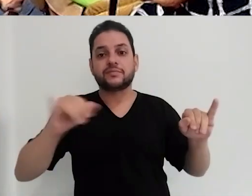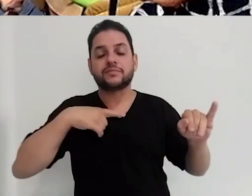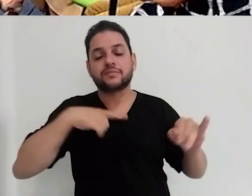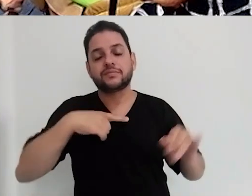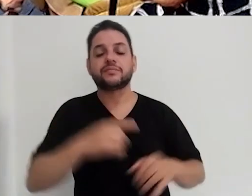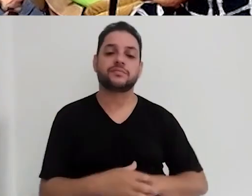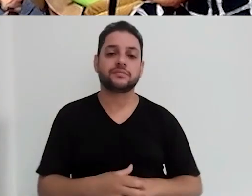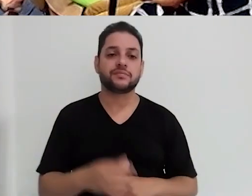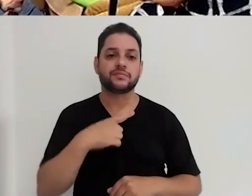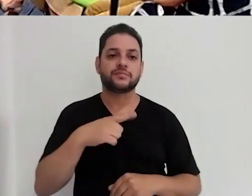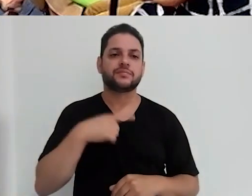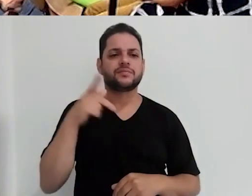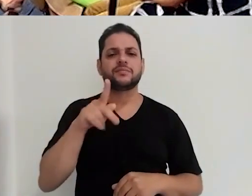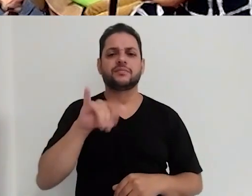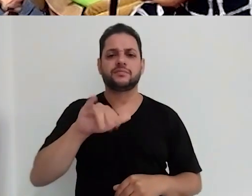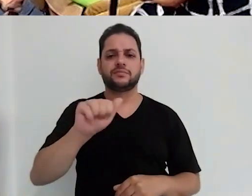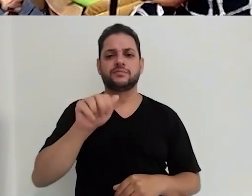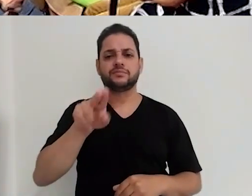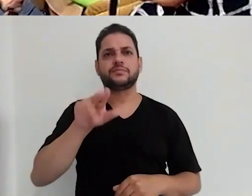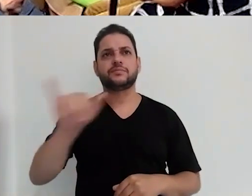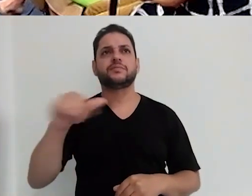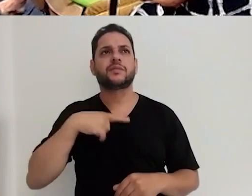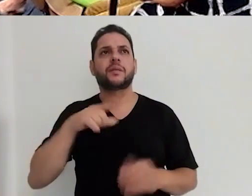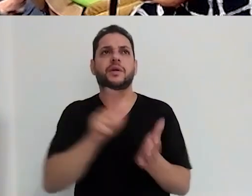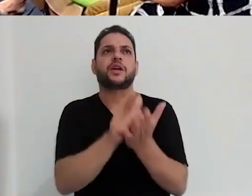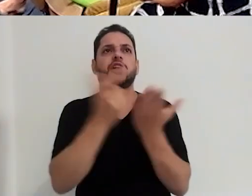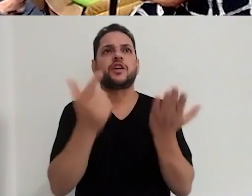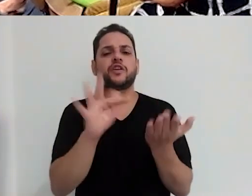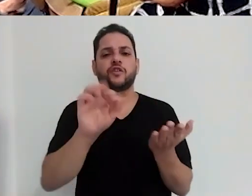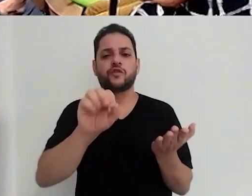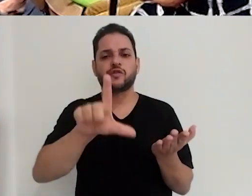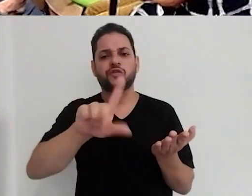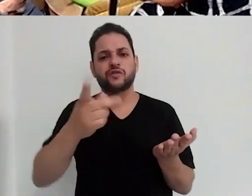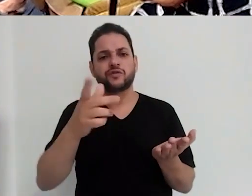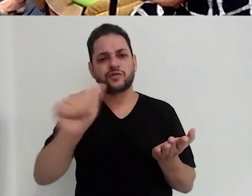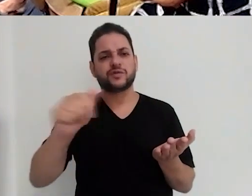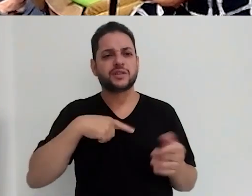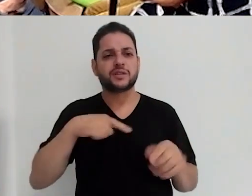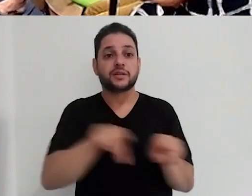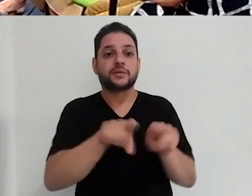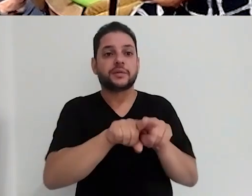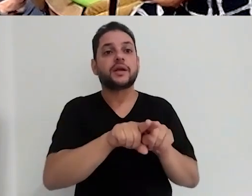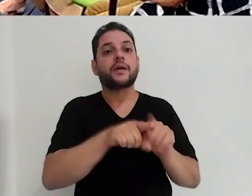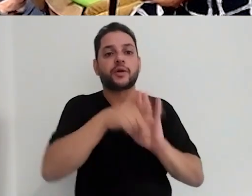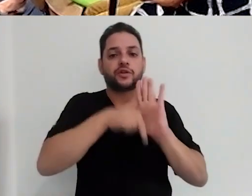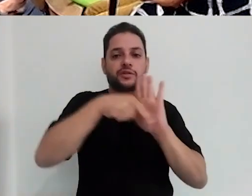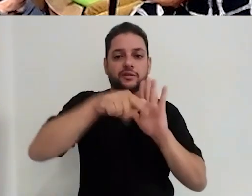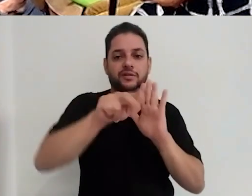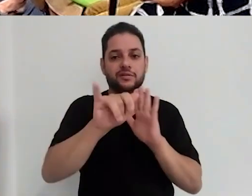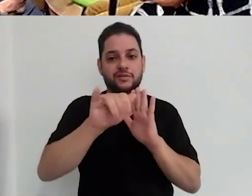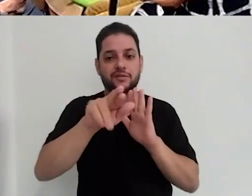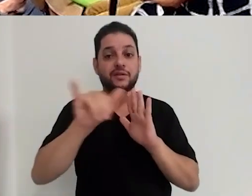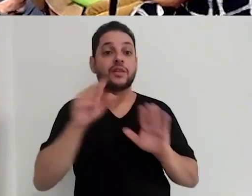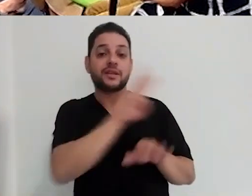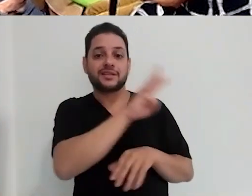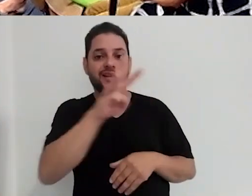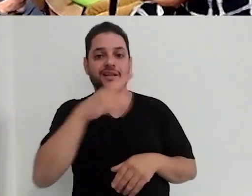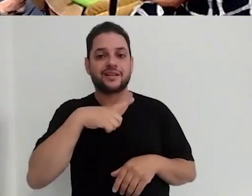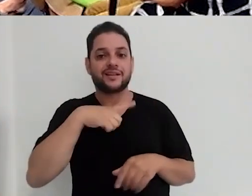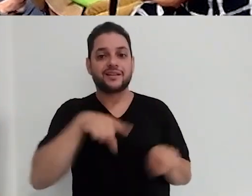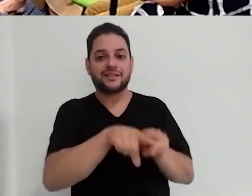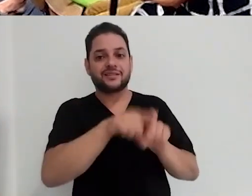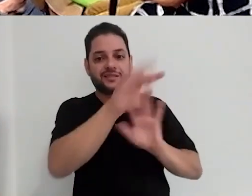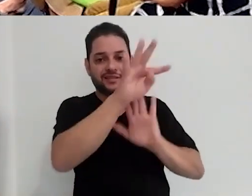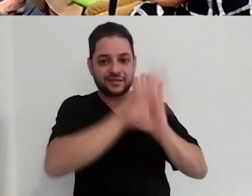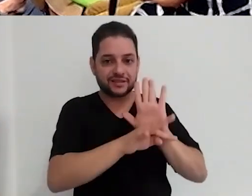na Piauí, eu acho que na Folha, em alguns outros lugares, e estão no site também do Projeto Querino, para quem quiser ir lá ver, sabe? Tem, sabe, tipo um texto